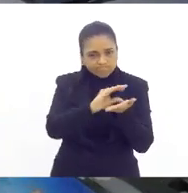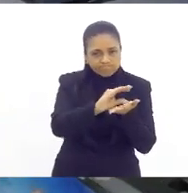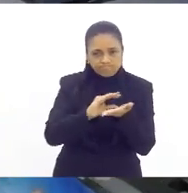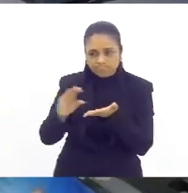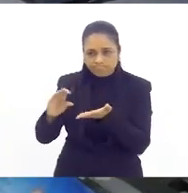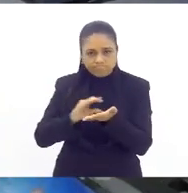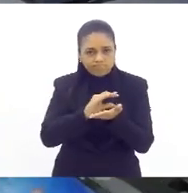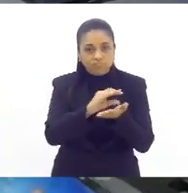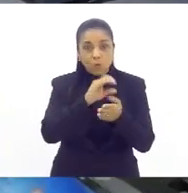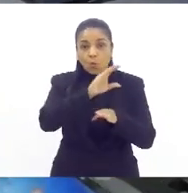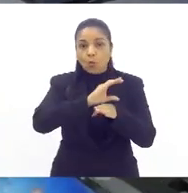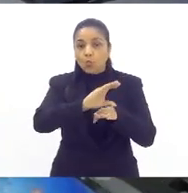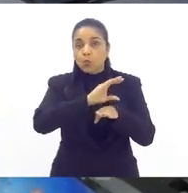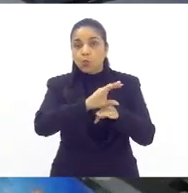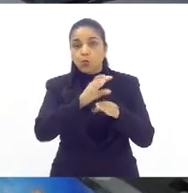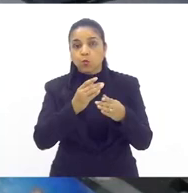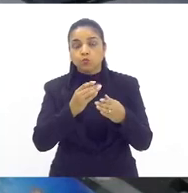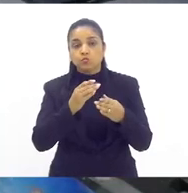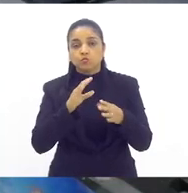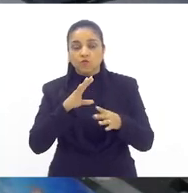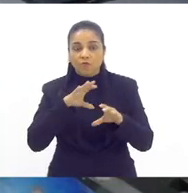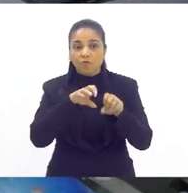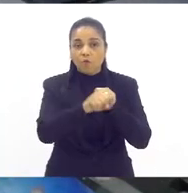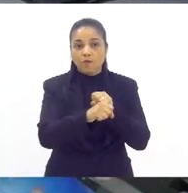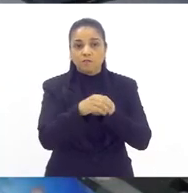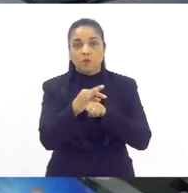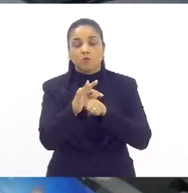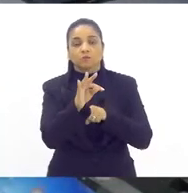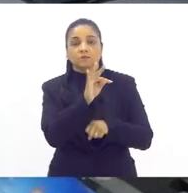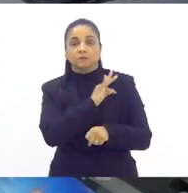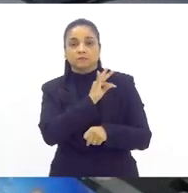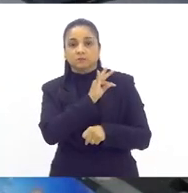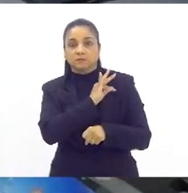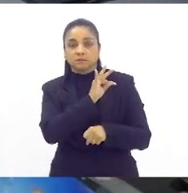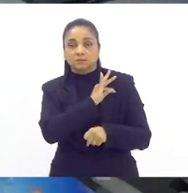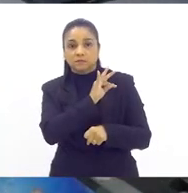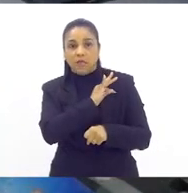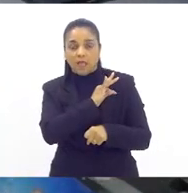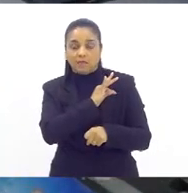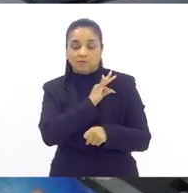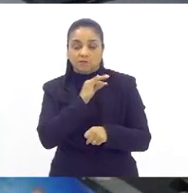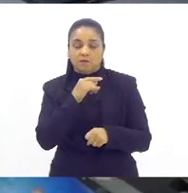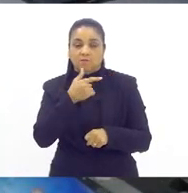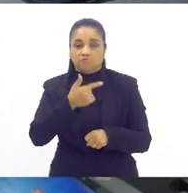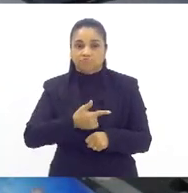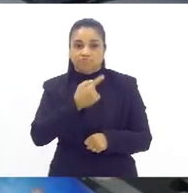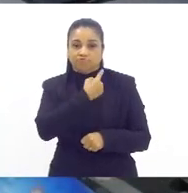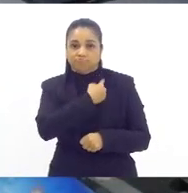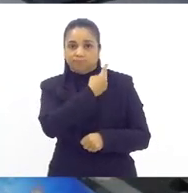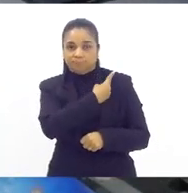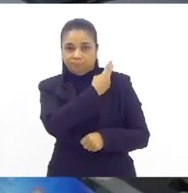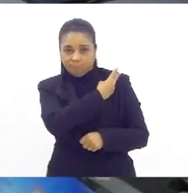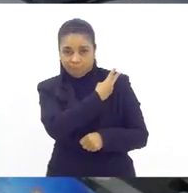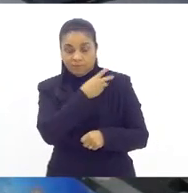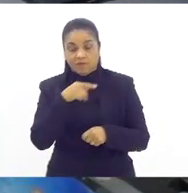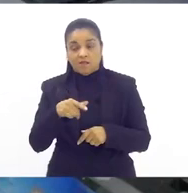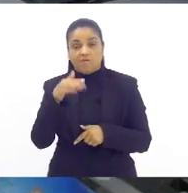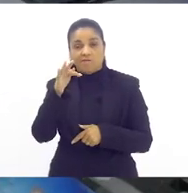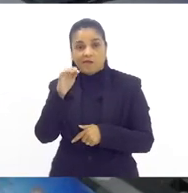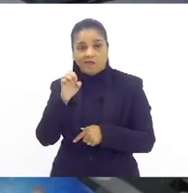de Formação técnica concomitante a Faetec fez uma opção